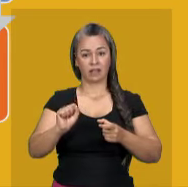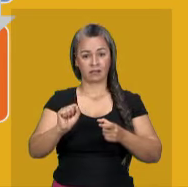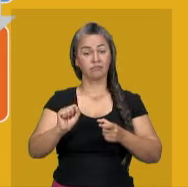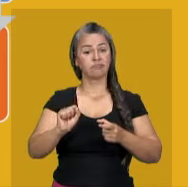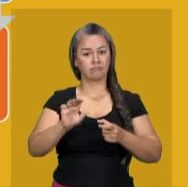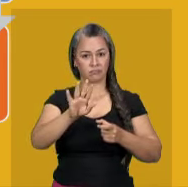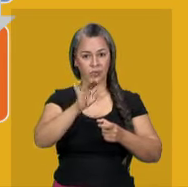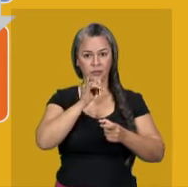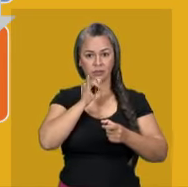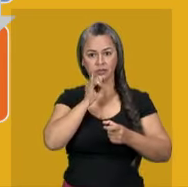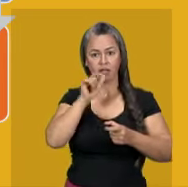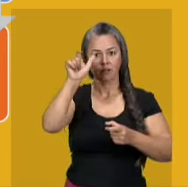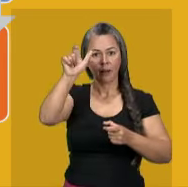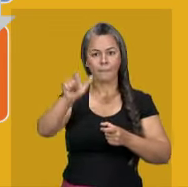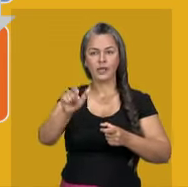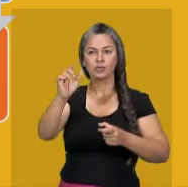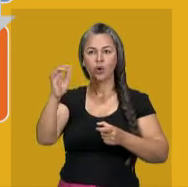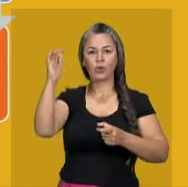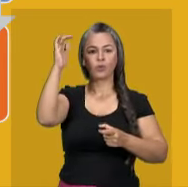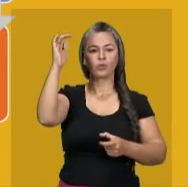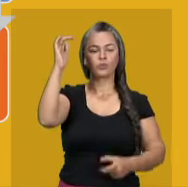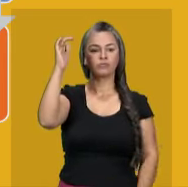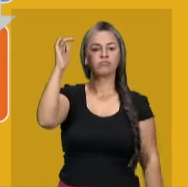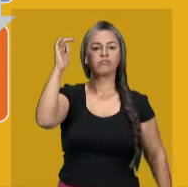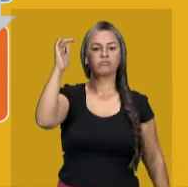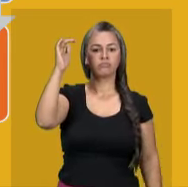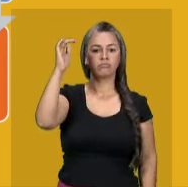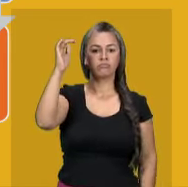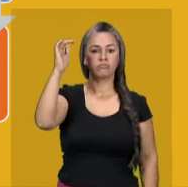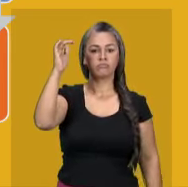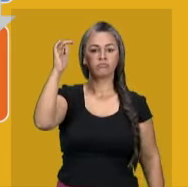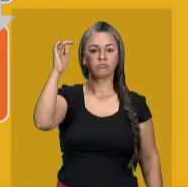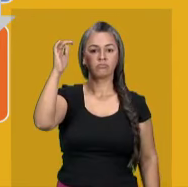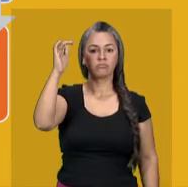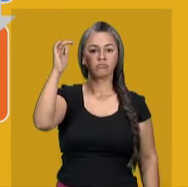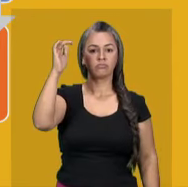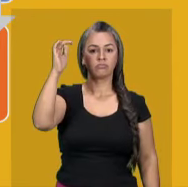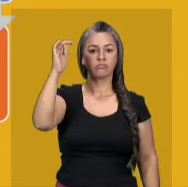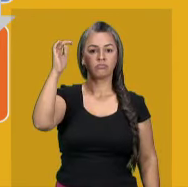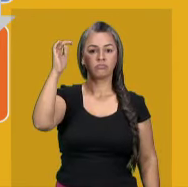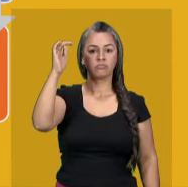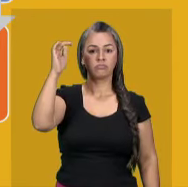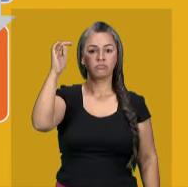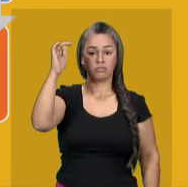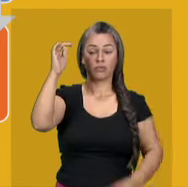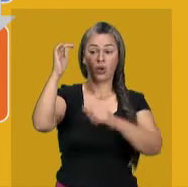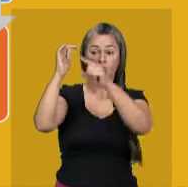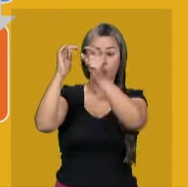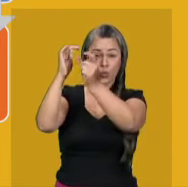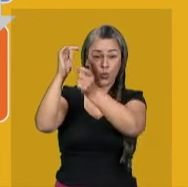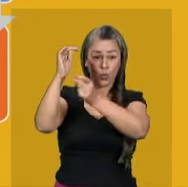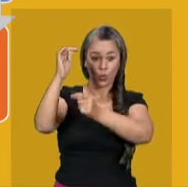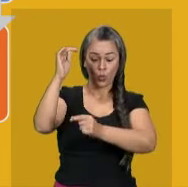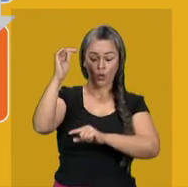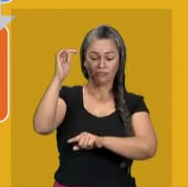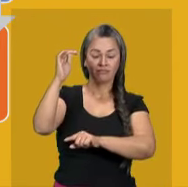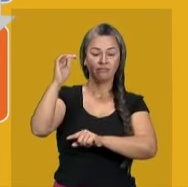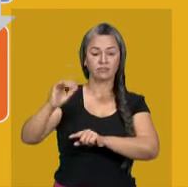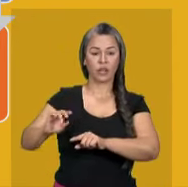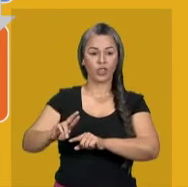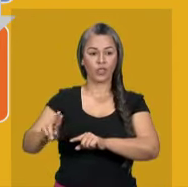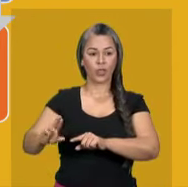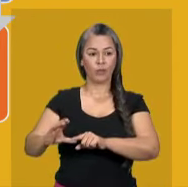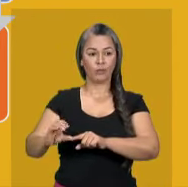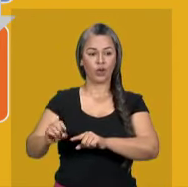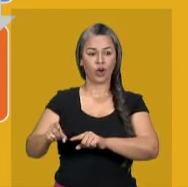últimas vértebras são soldadas e formam o osso chamado de cóccix. Isso também ocorre com